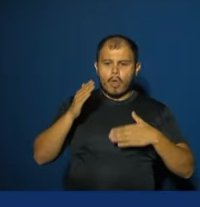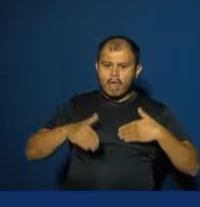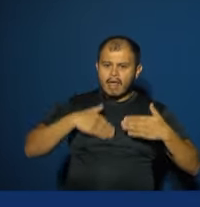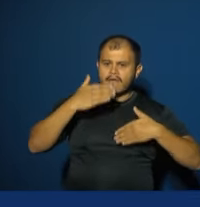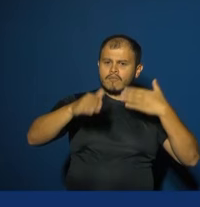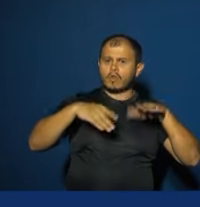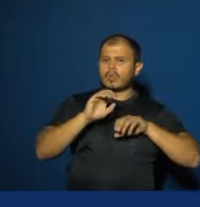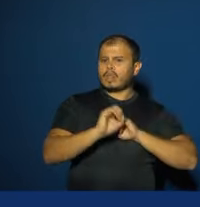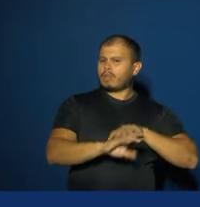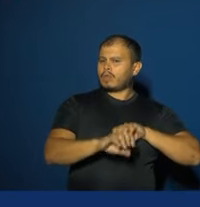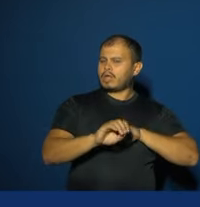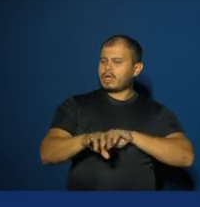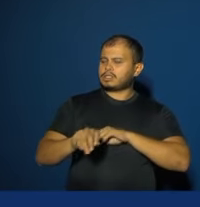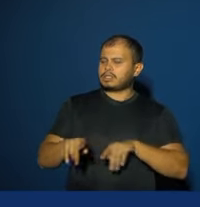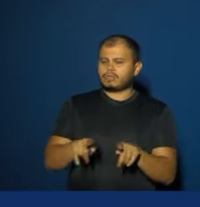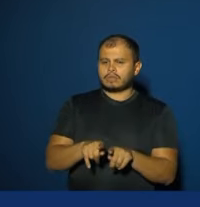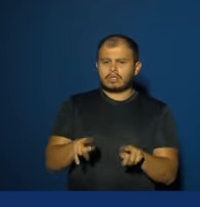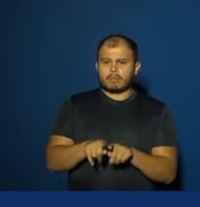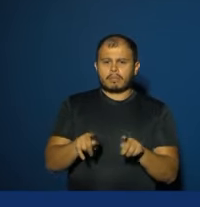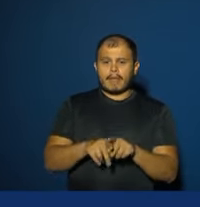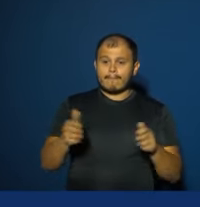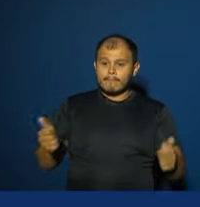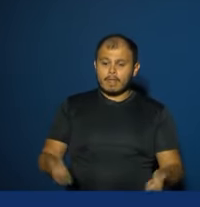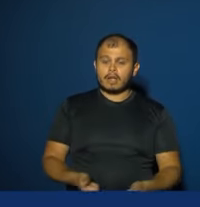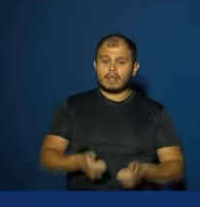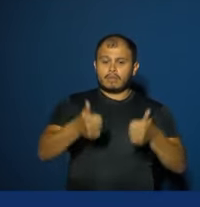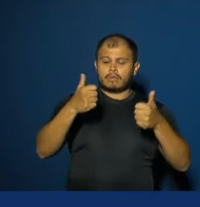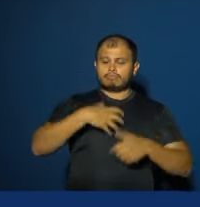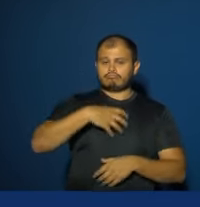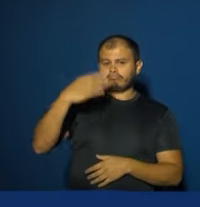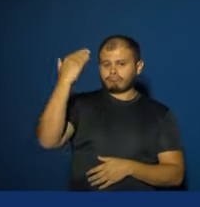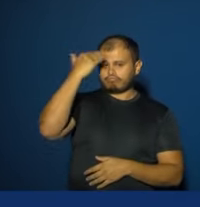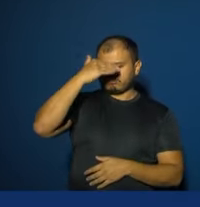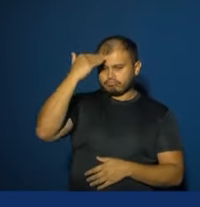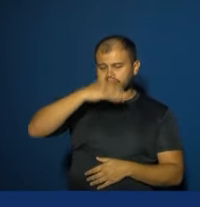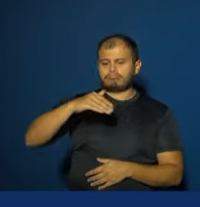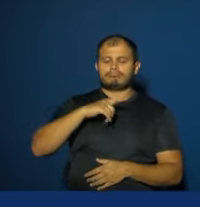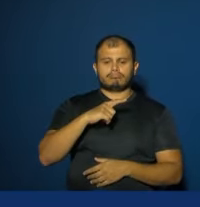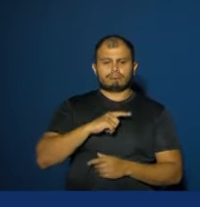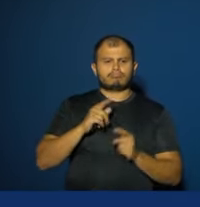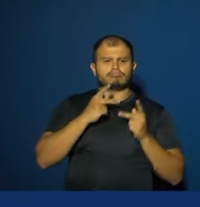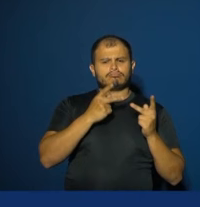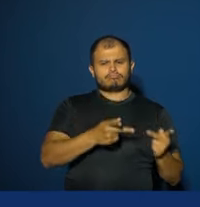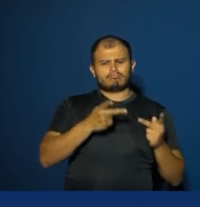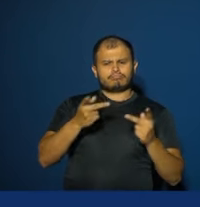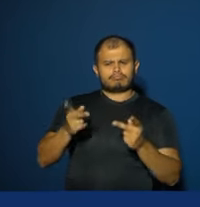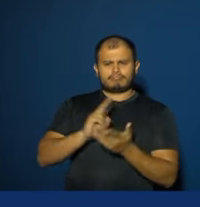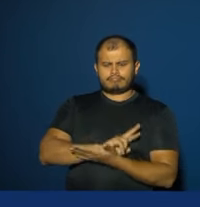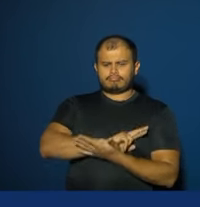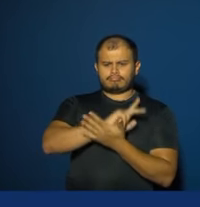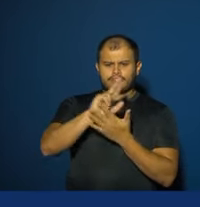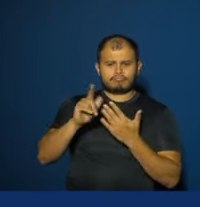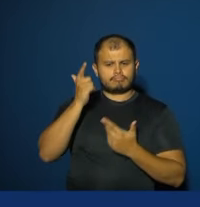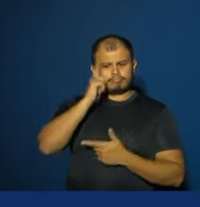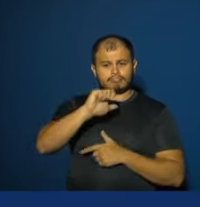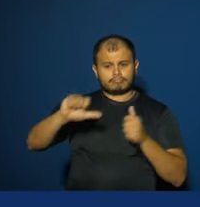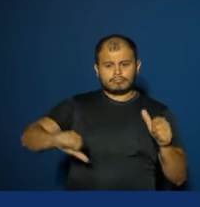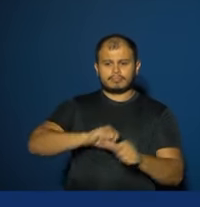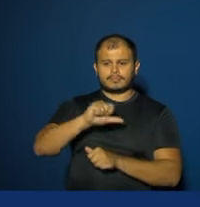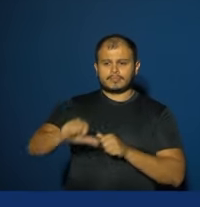né aperfeiçoar a forma de entendimento levar em visitas em inúmeras visitas para ver essa transformação